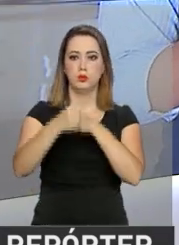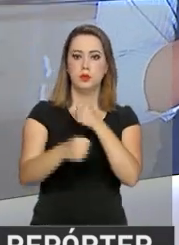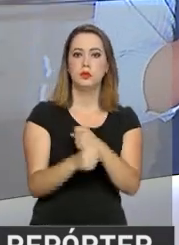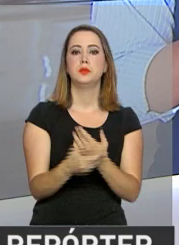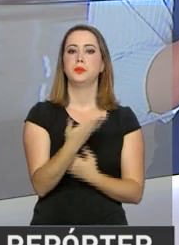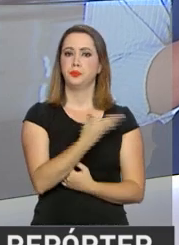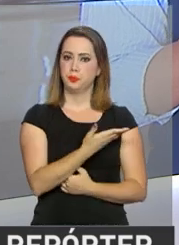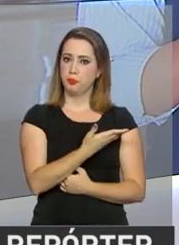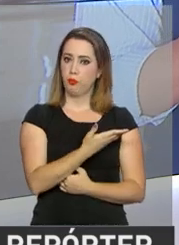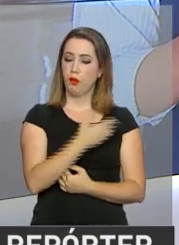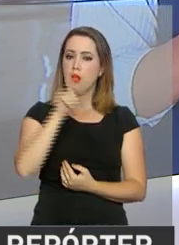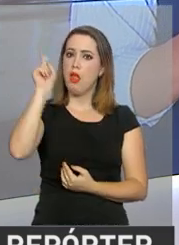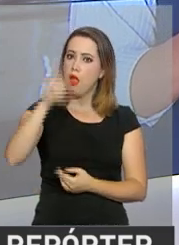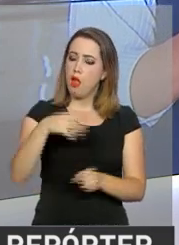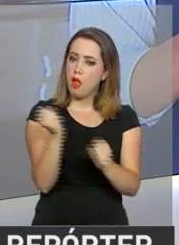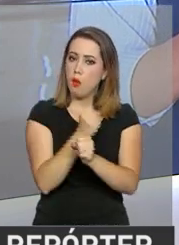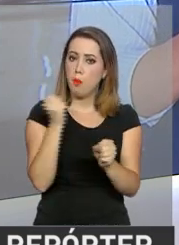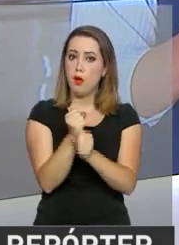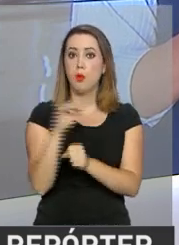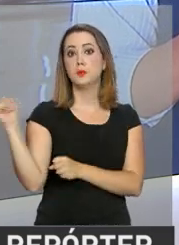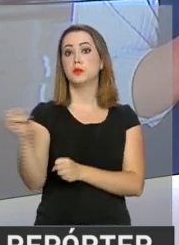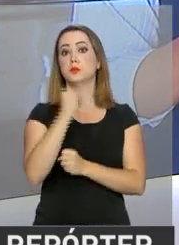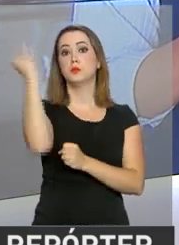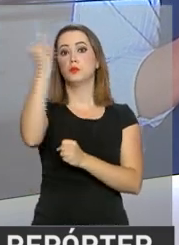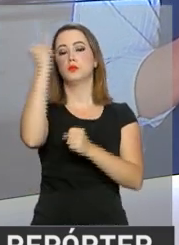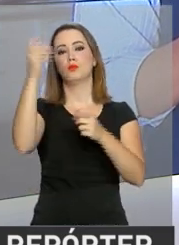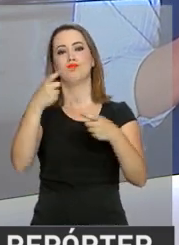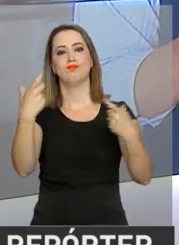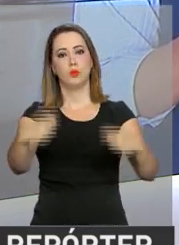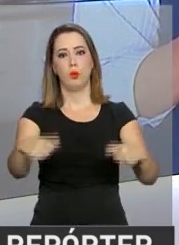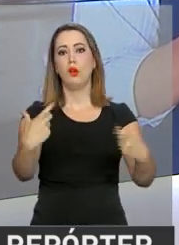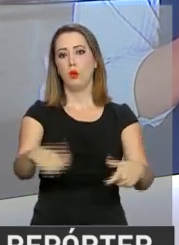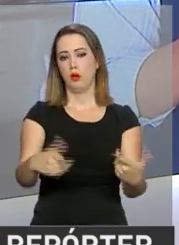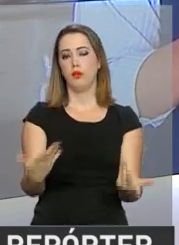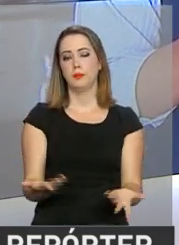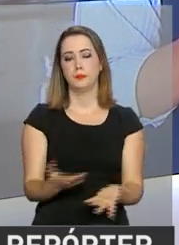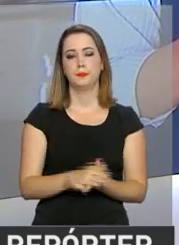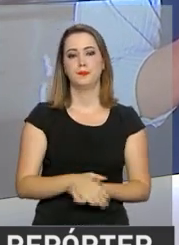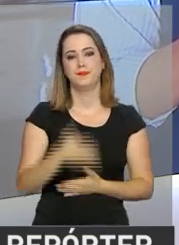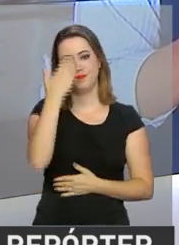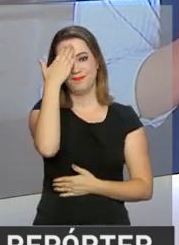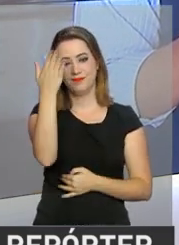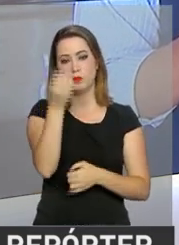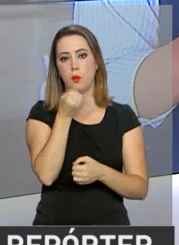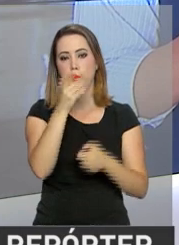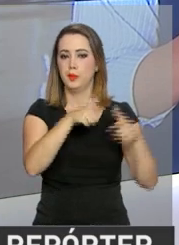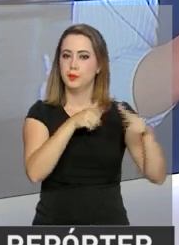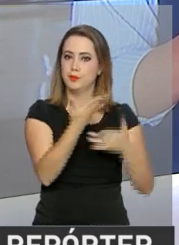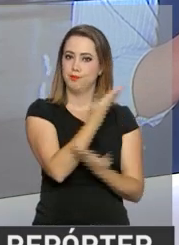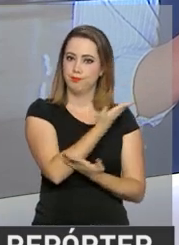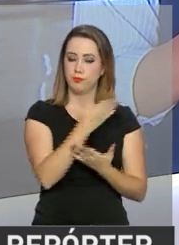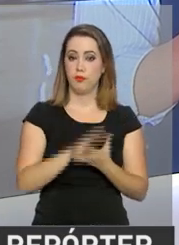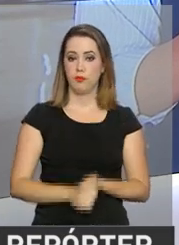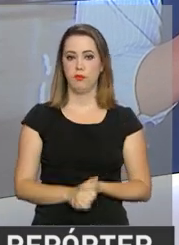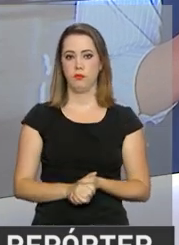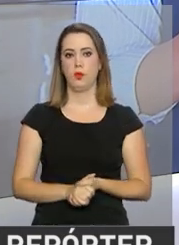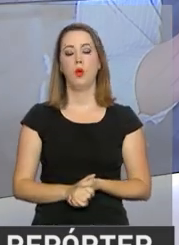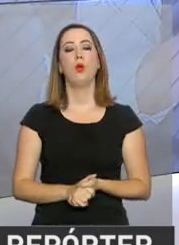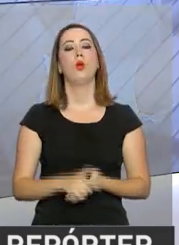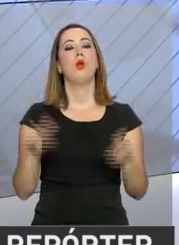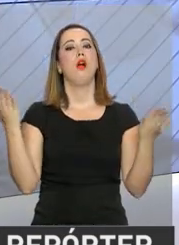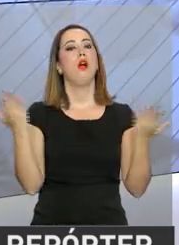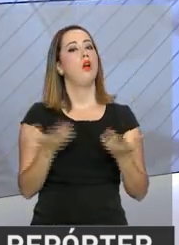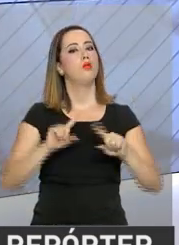obra muito importante pra população daquela região região Nordeste né Muito obrigado Luana bom trabalho para você o índice Nacional de preços ao